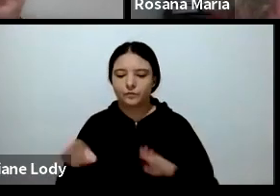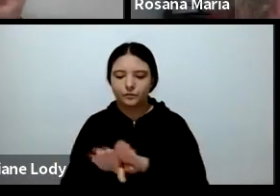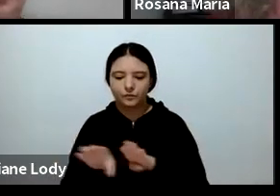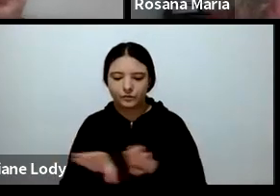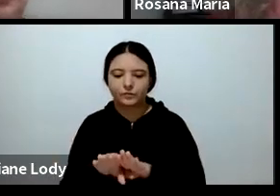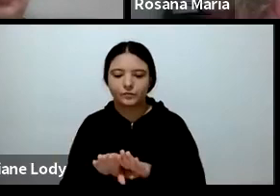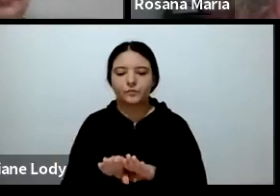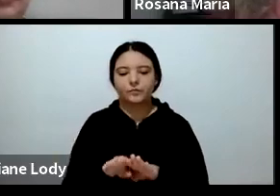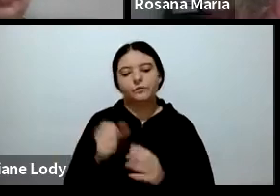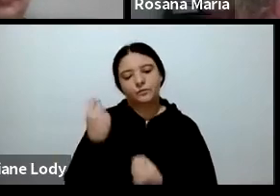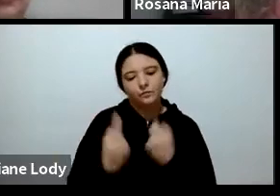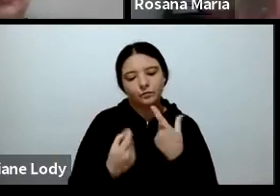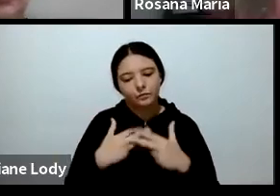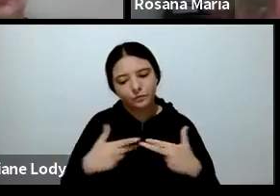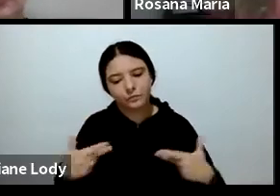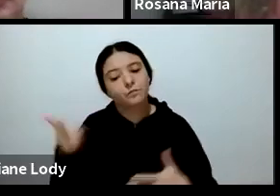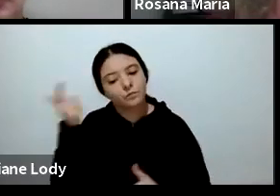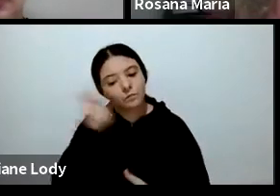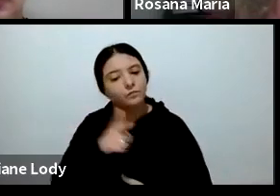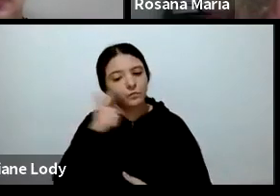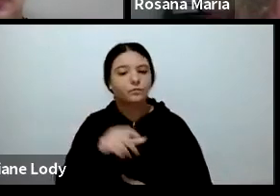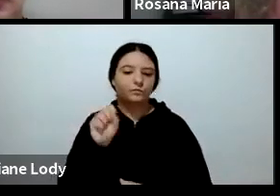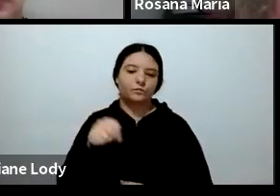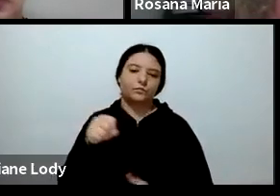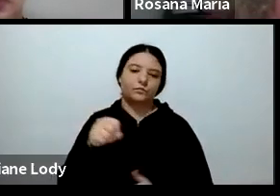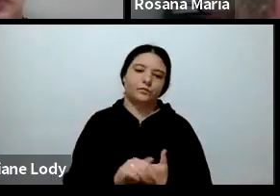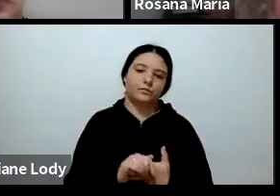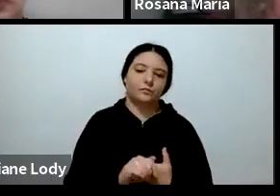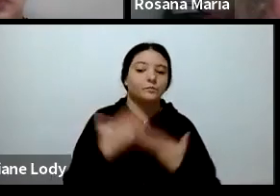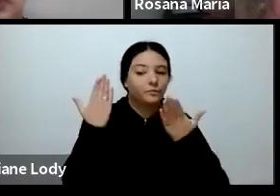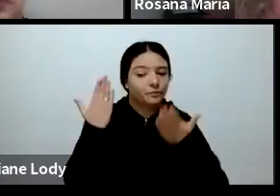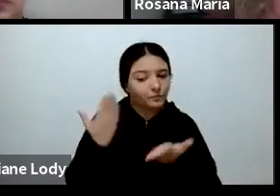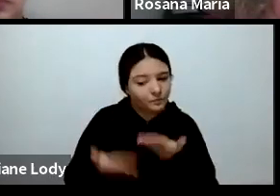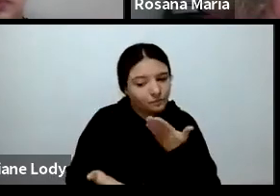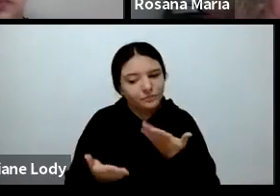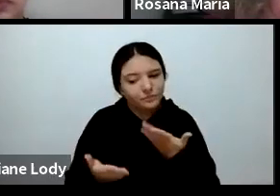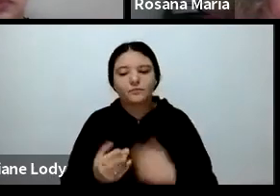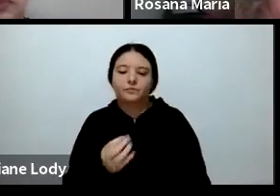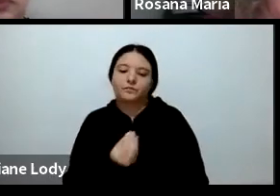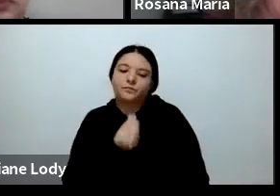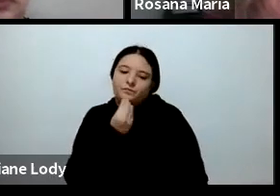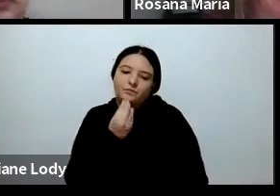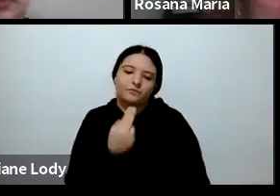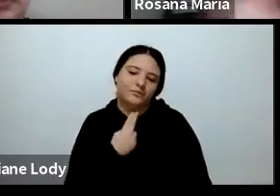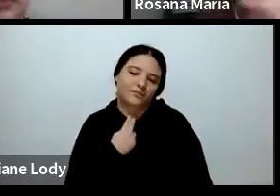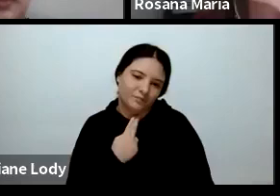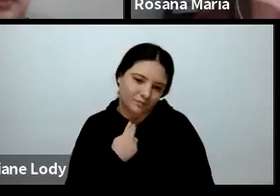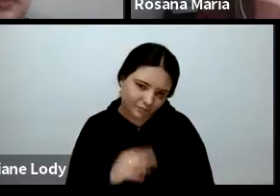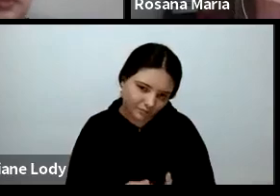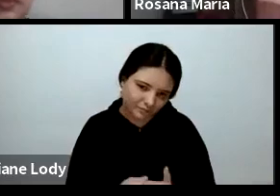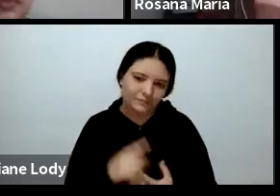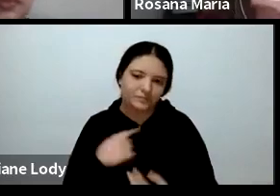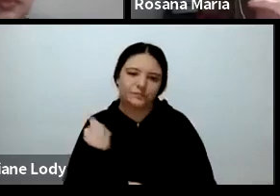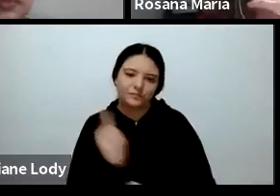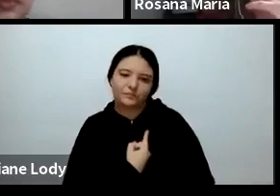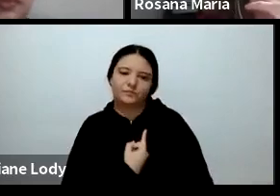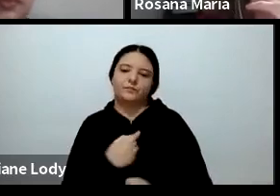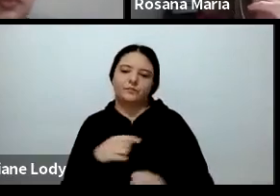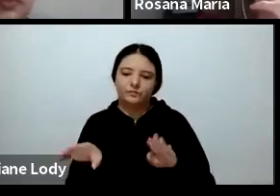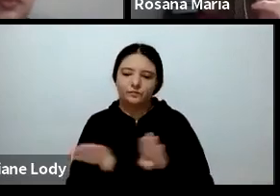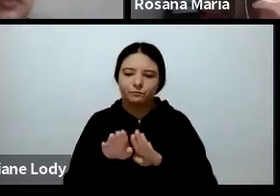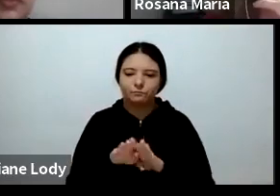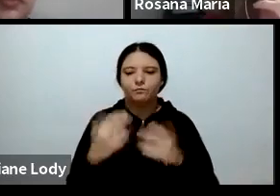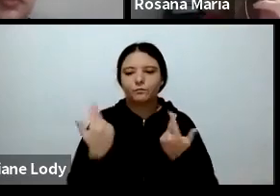ganhos simbólicos, né? A gente não pode perder essa oportunidade, né? A gente abriu aí uma